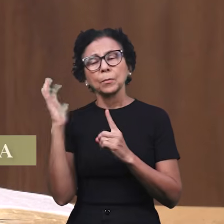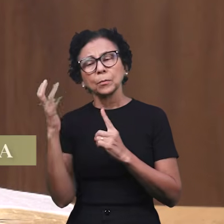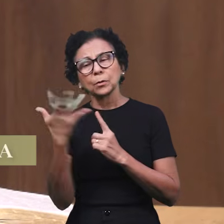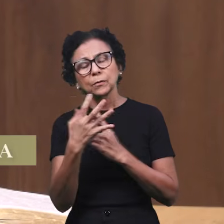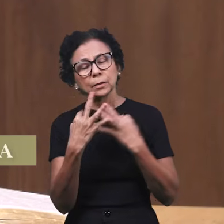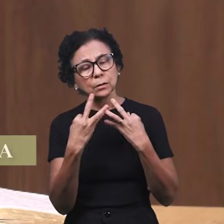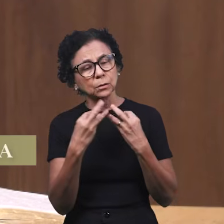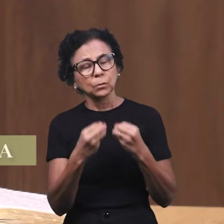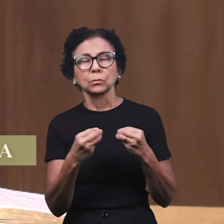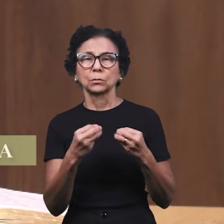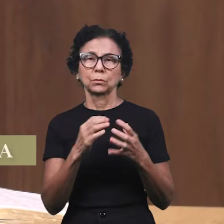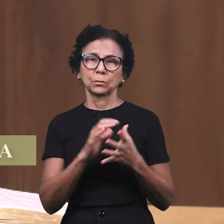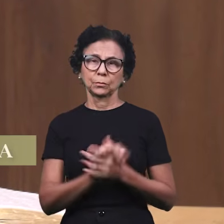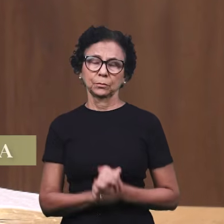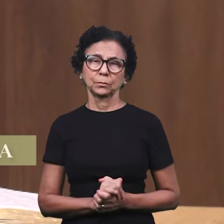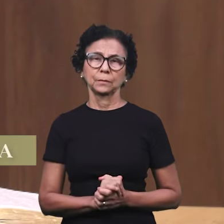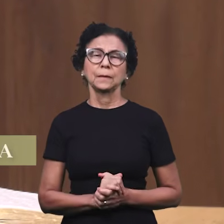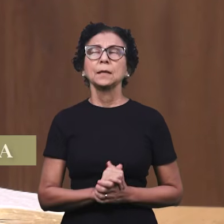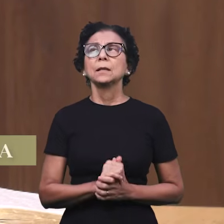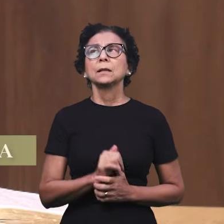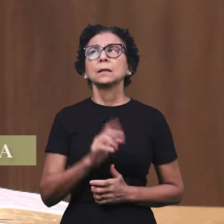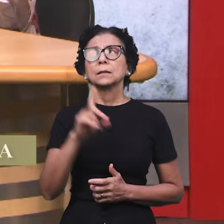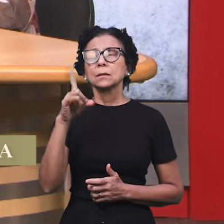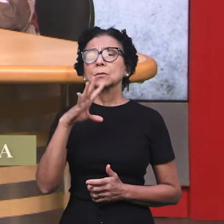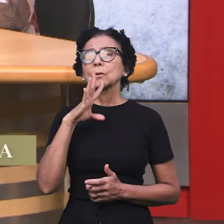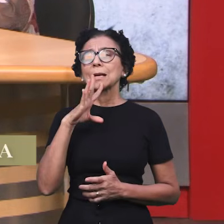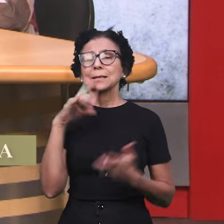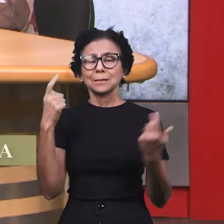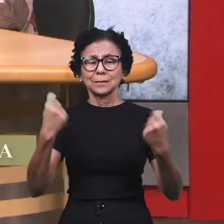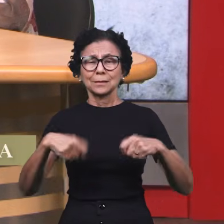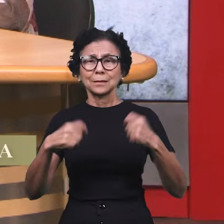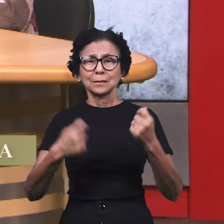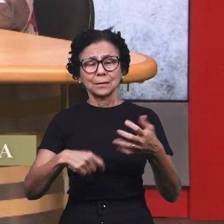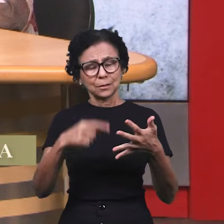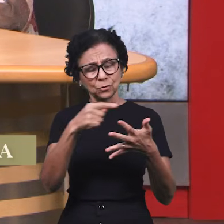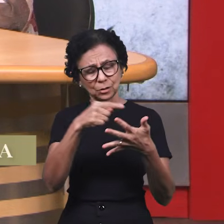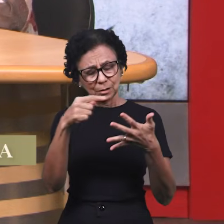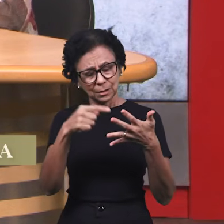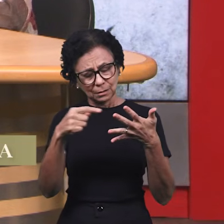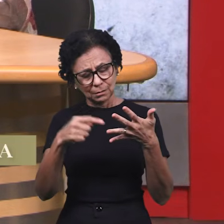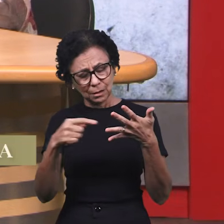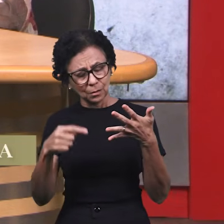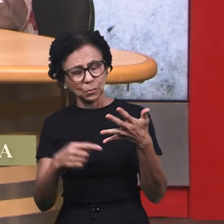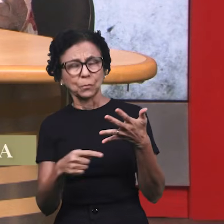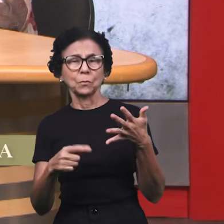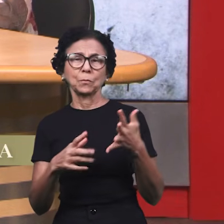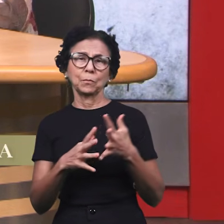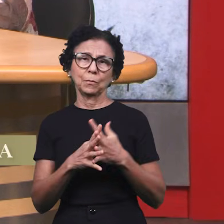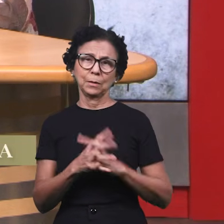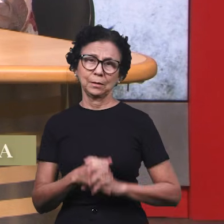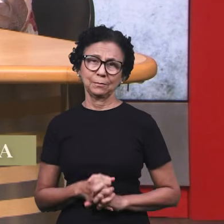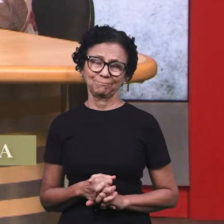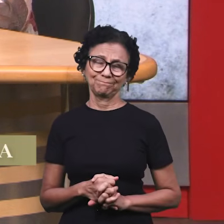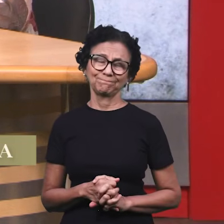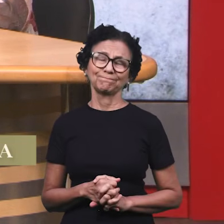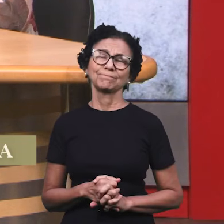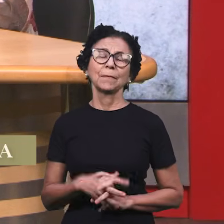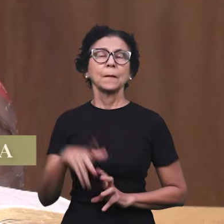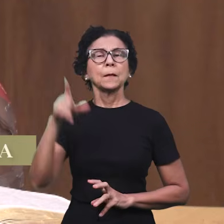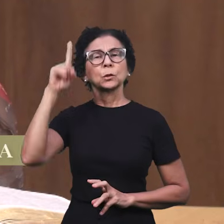seus desafios, né, e suas necessidades. Então a mulher que vive em comunhão com o Senhor,